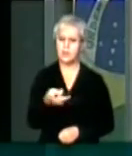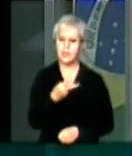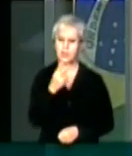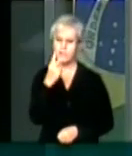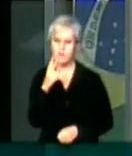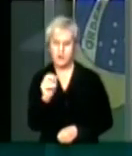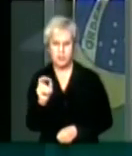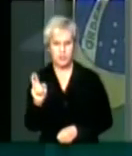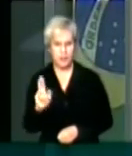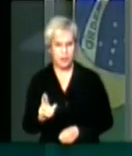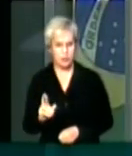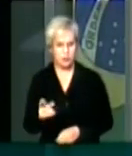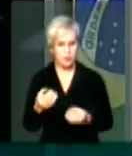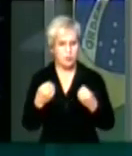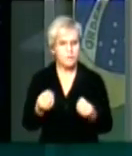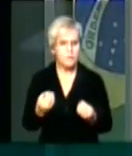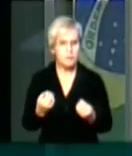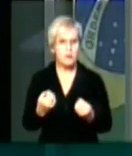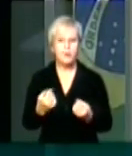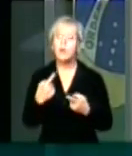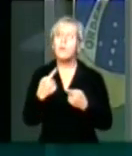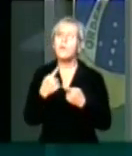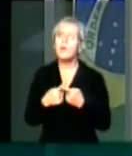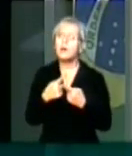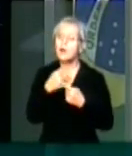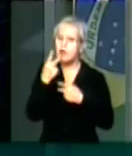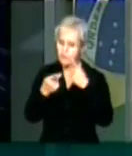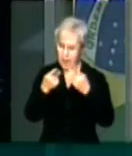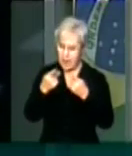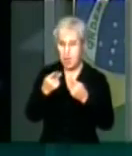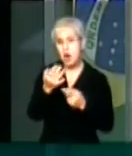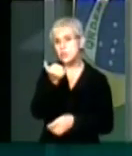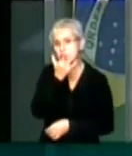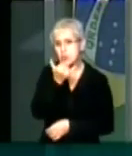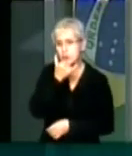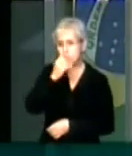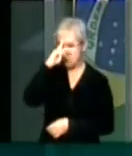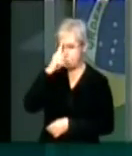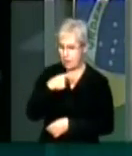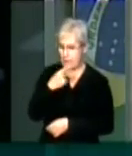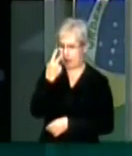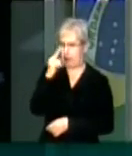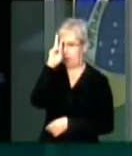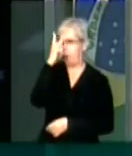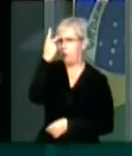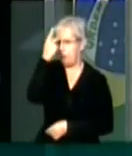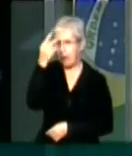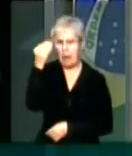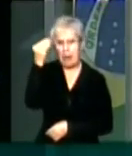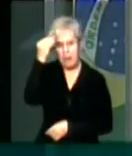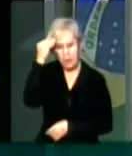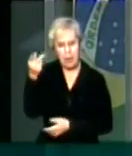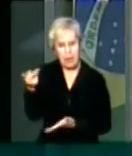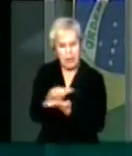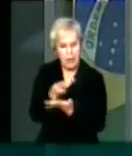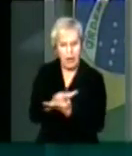postos do Brasil? Por que não fazer a meia-culpa e justificar o equívoco, a falta de planejamento ou a